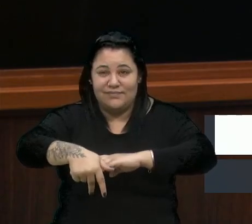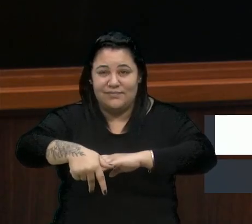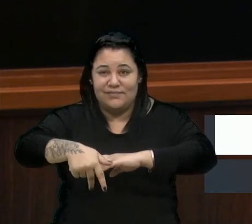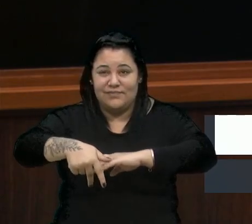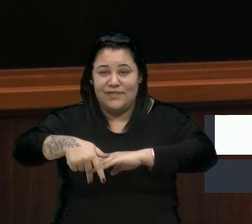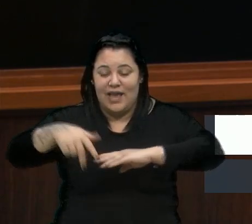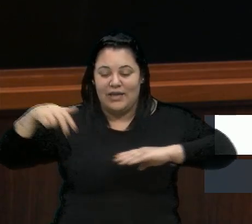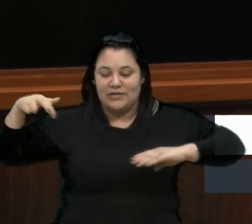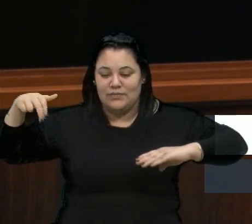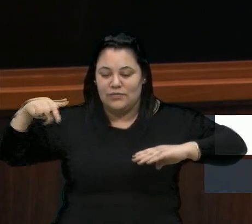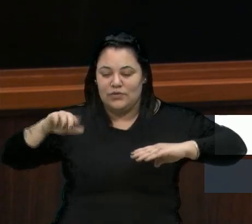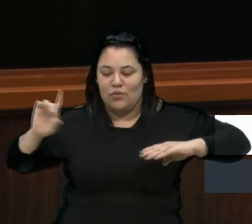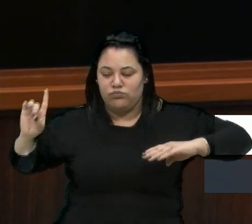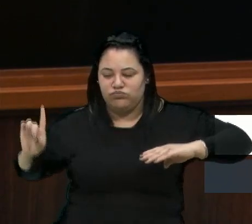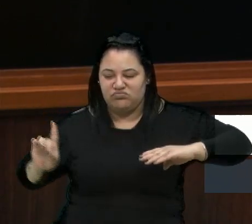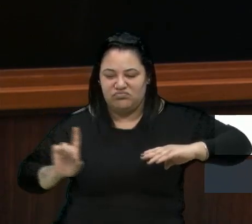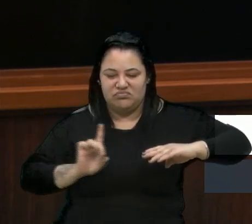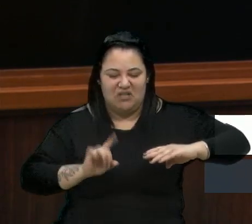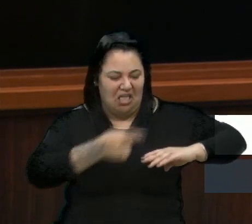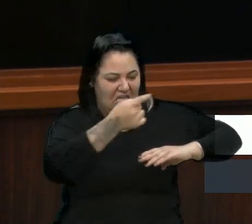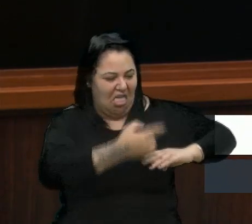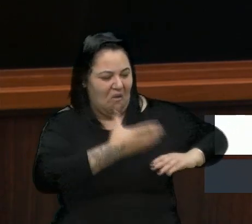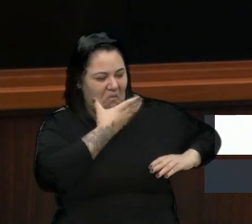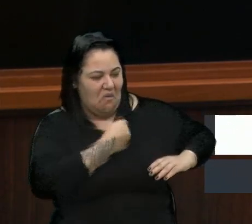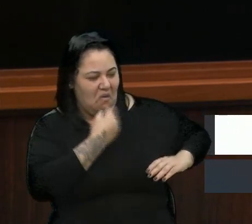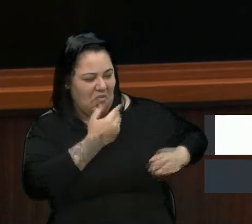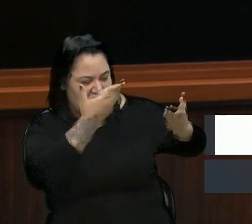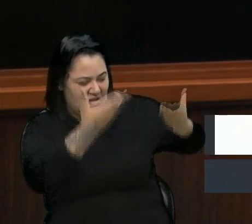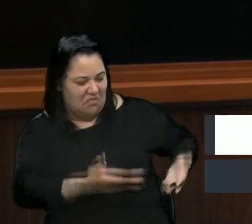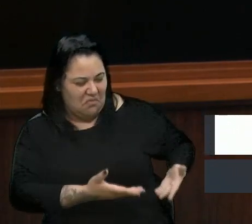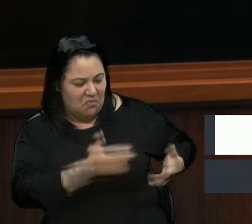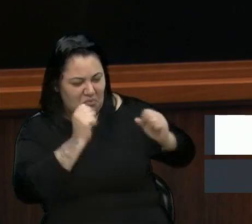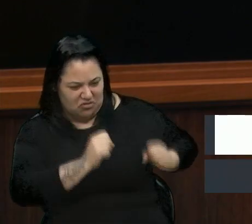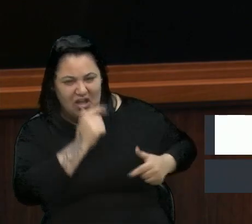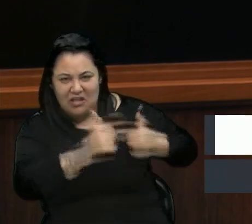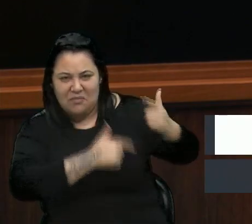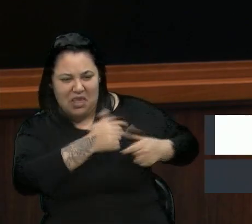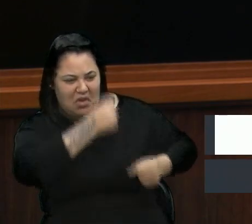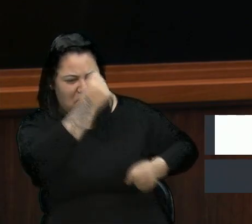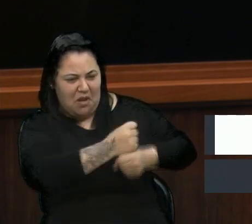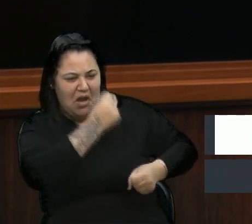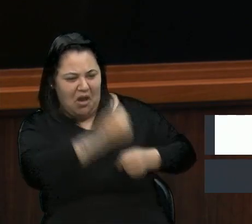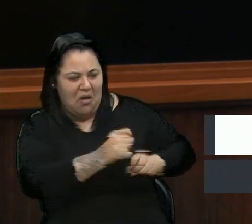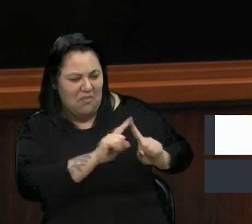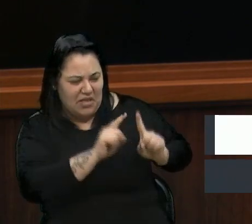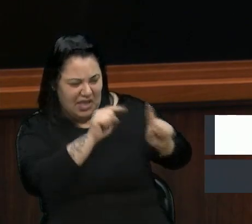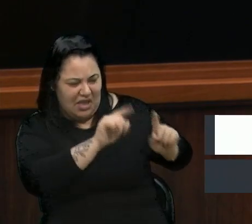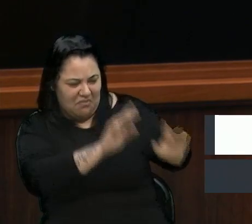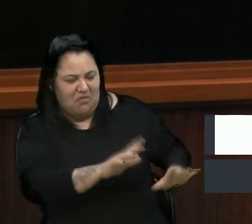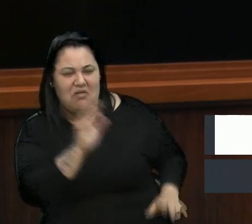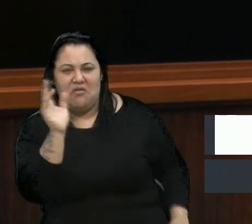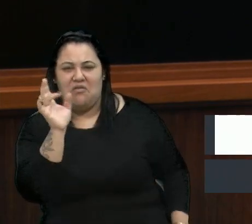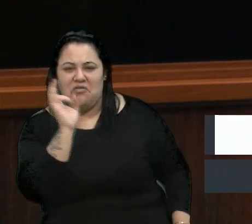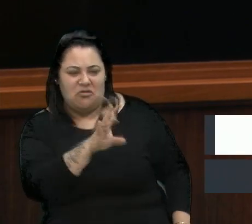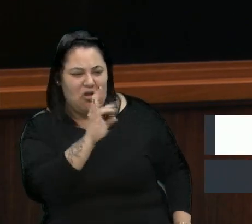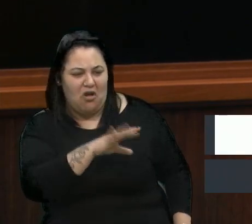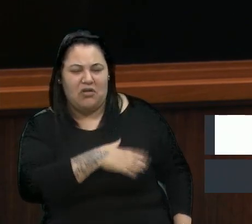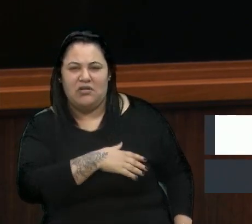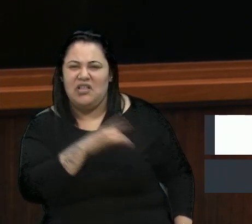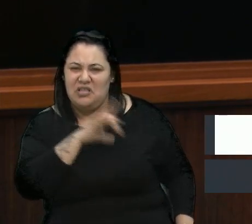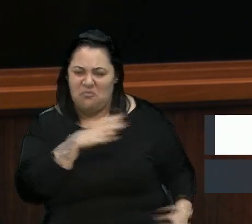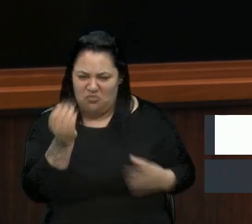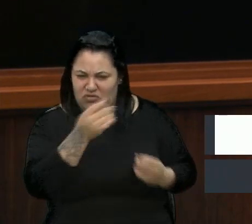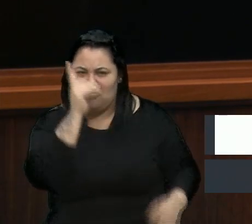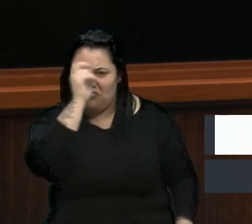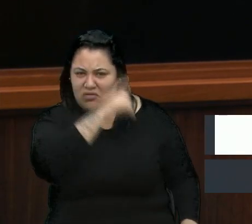chegarem e dizer, um cara desse tamanho podia estar numa obra, mas está aí usando drogas, tem muitas